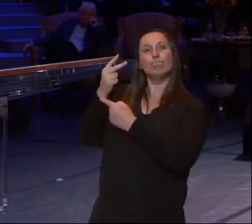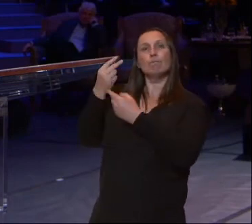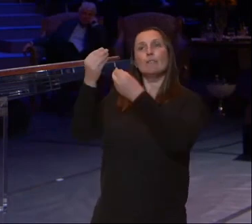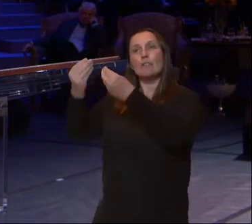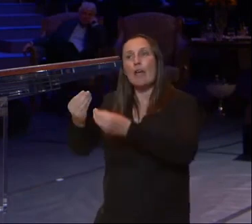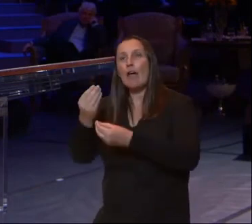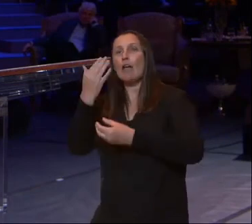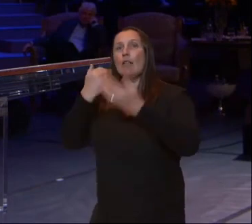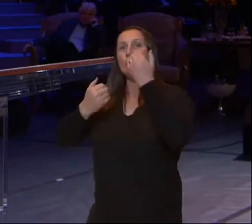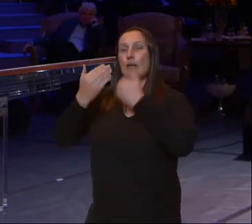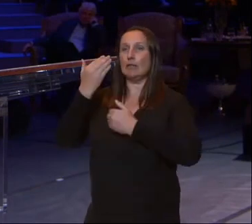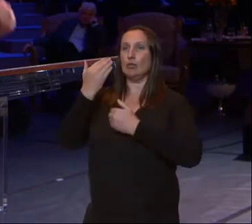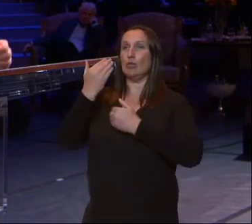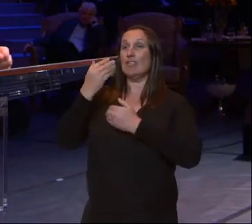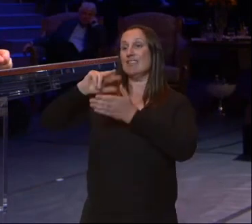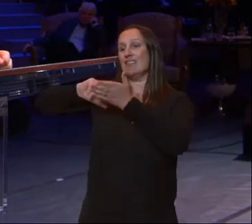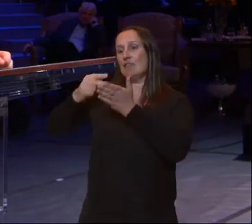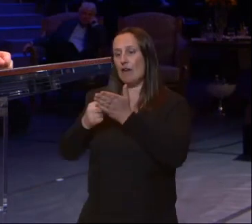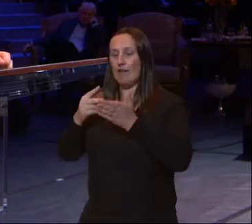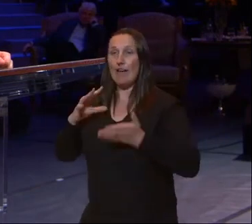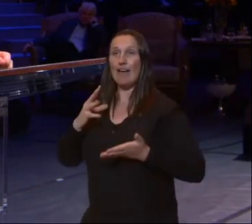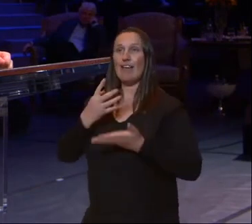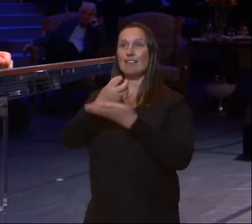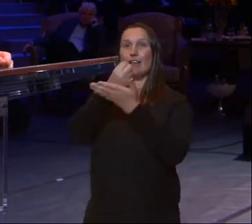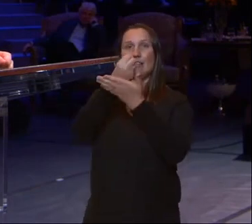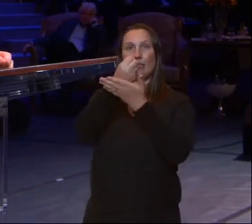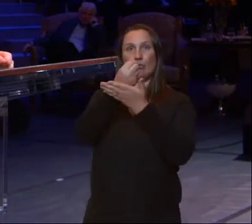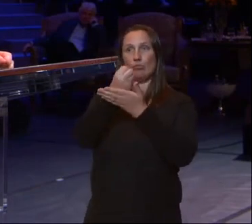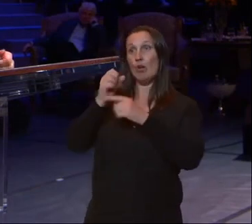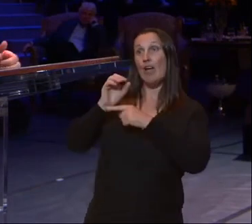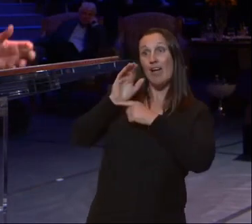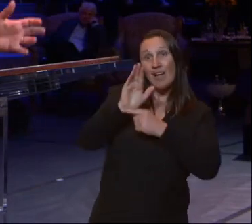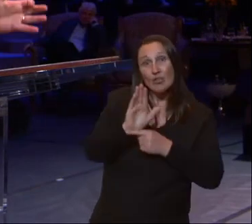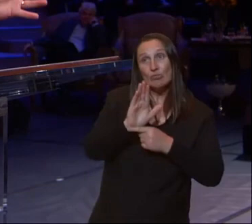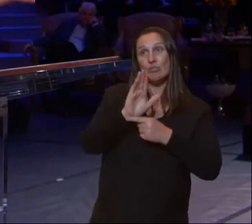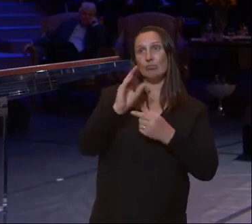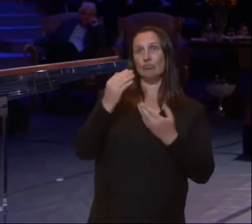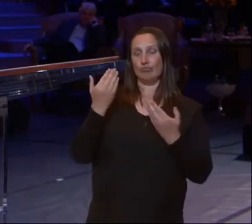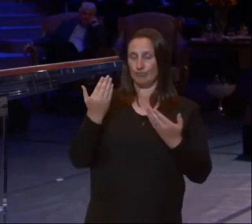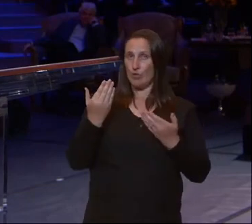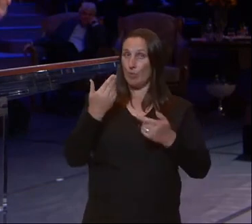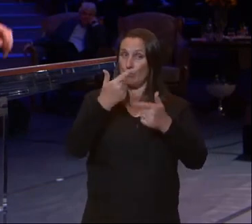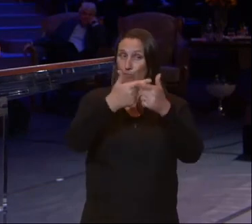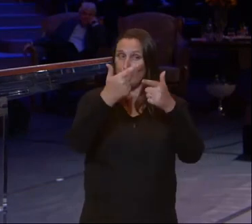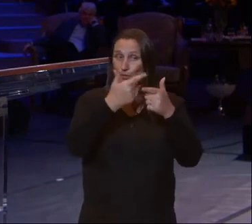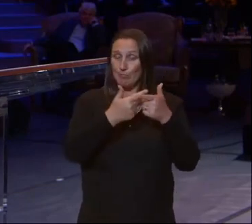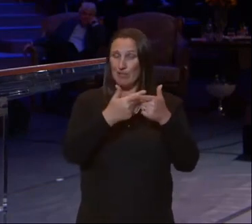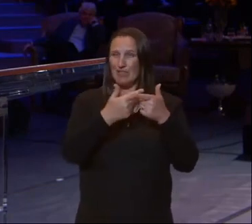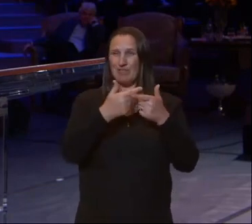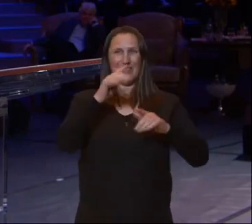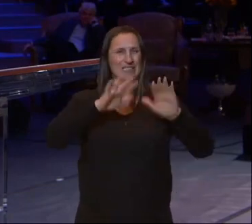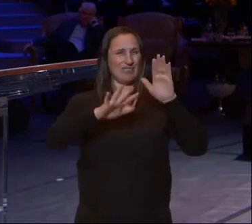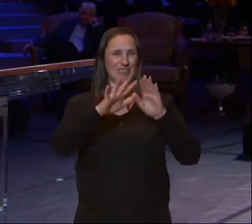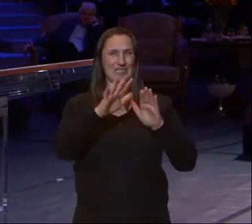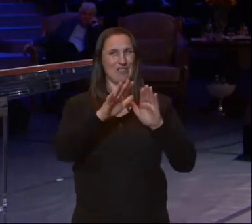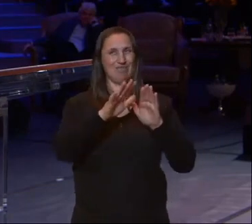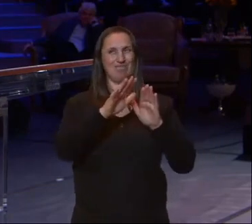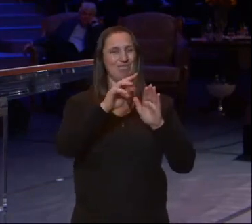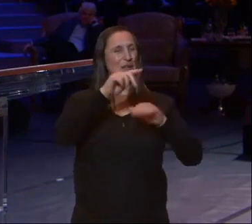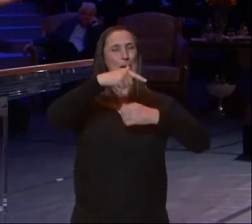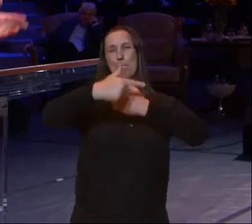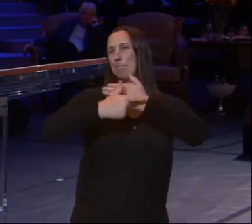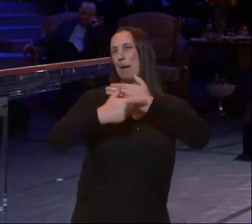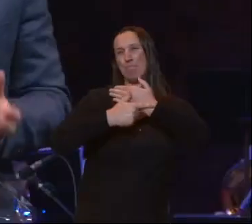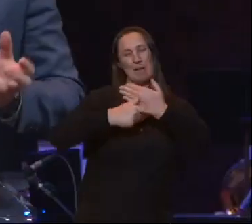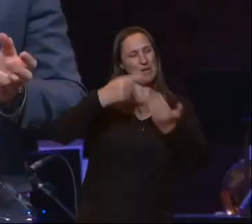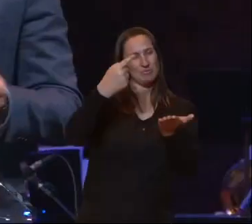chamado na Bíblia resgatador. O problema é que quando esse resgatador não cumpria o seu papel, havia